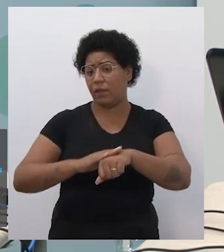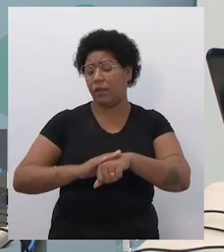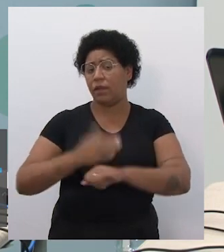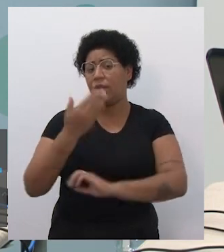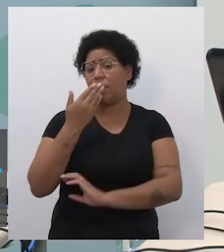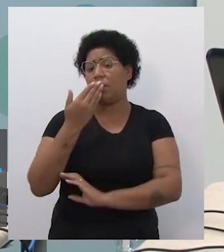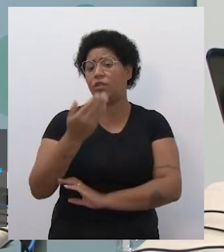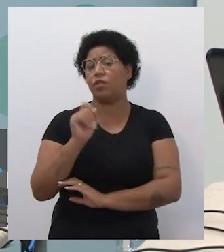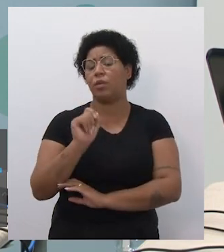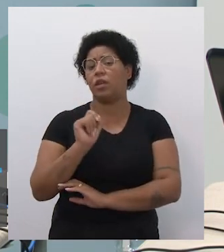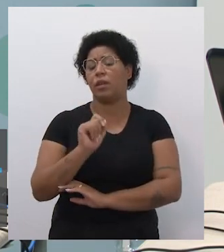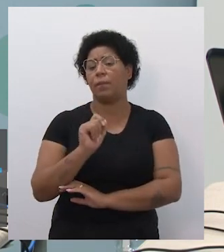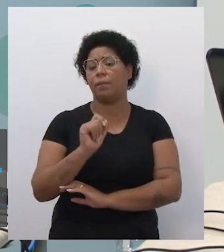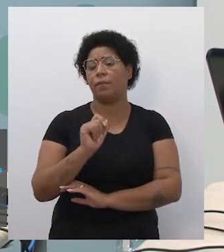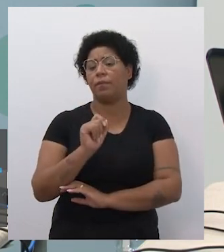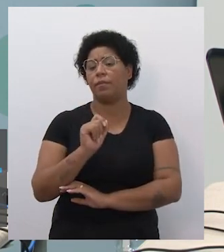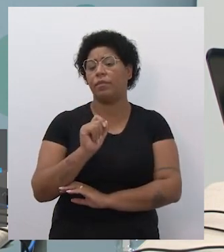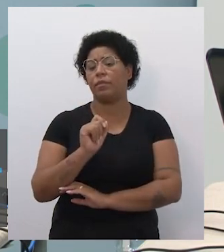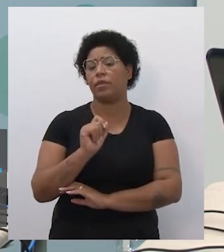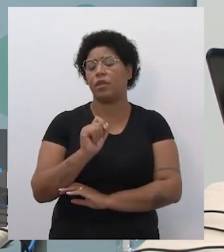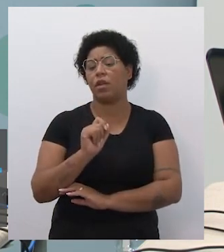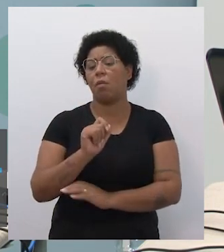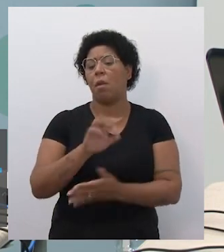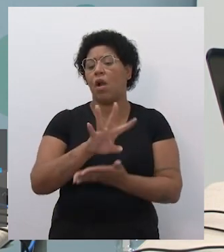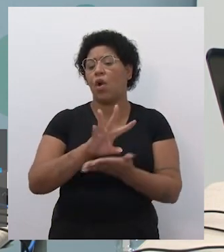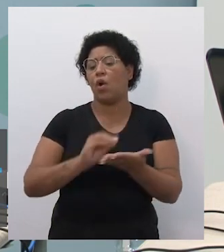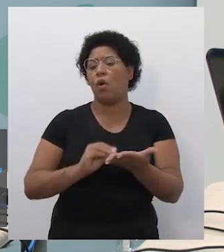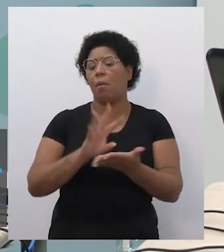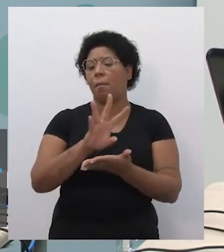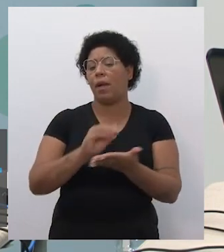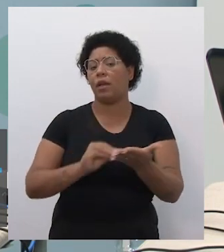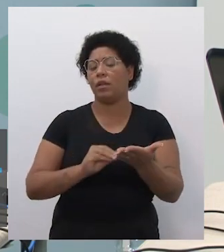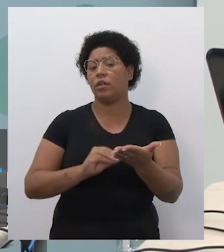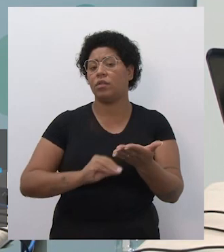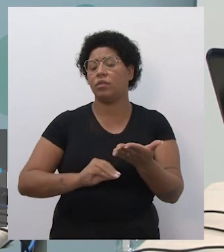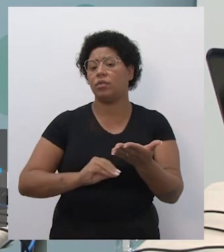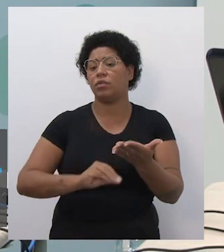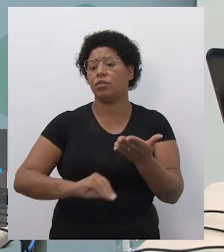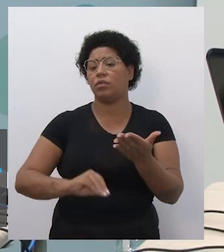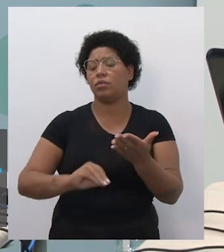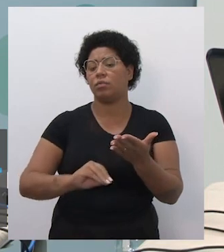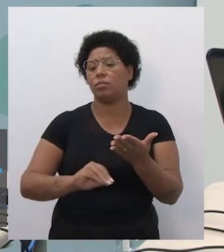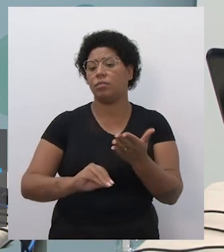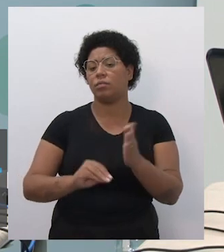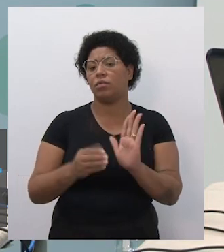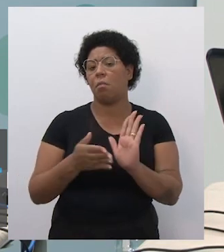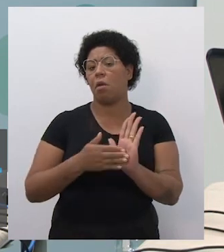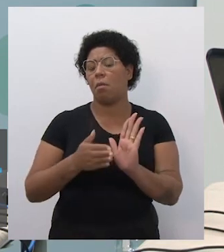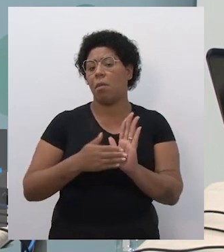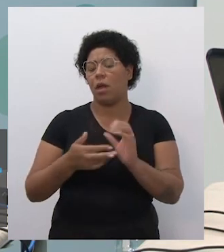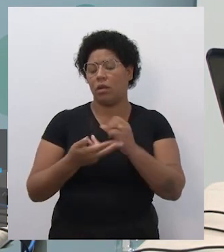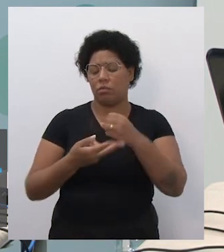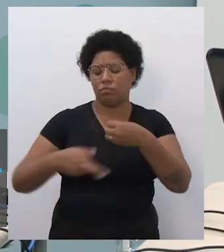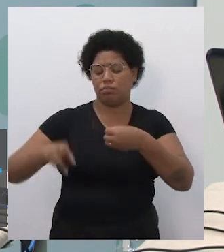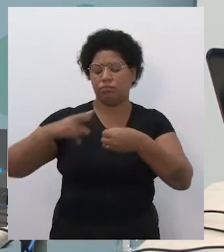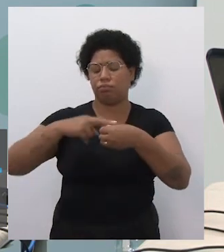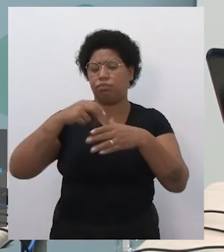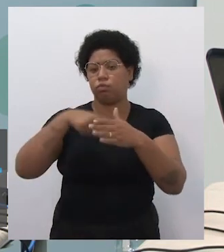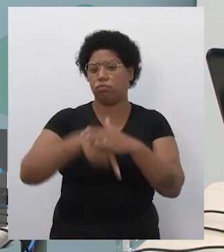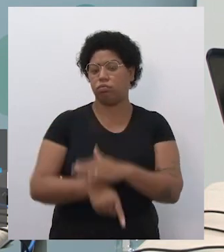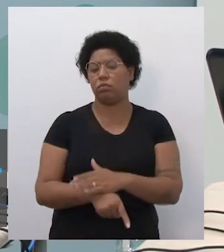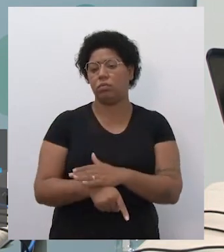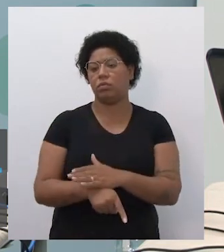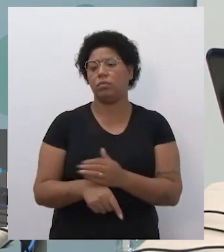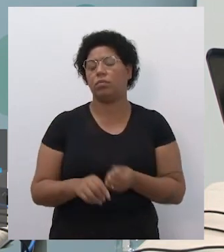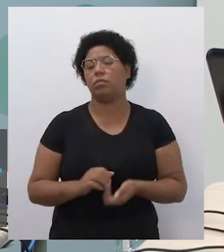um rascunho, para que vocês fizessem um rascunho do projeto, né, para recuperação intensiva. Estão lembrados?